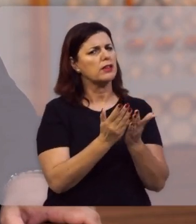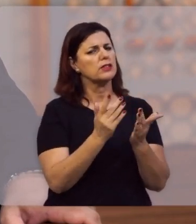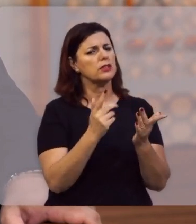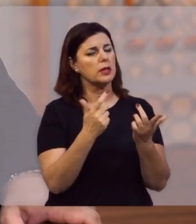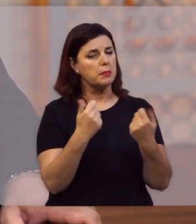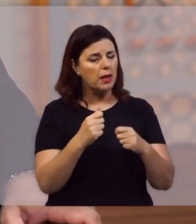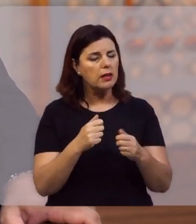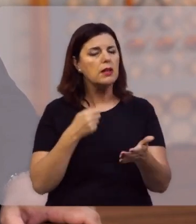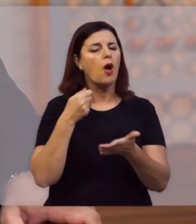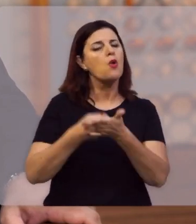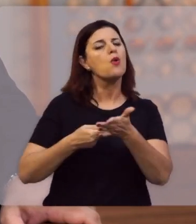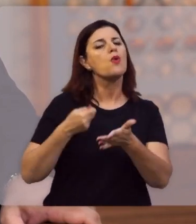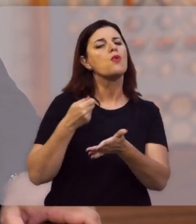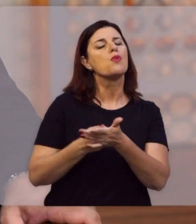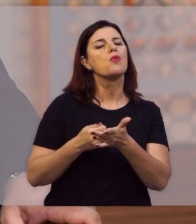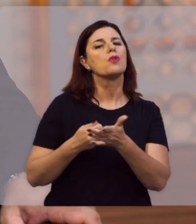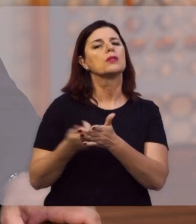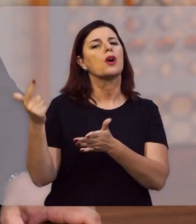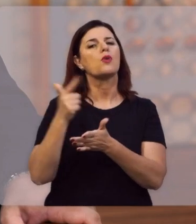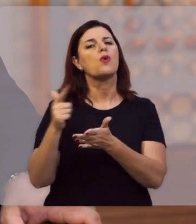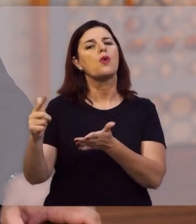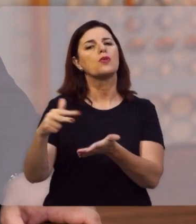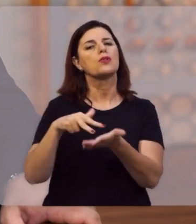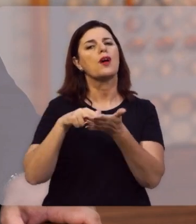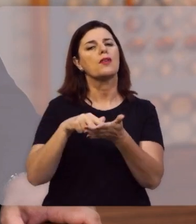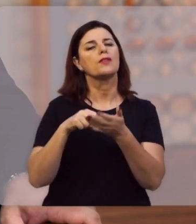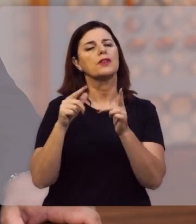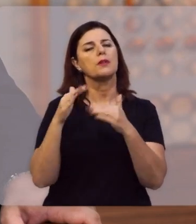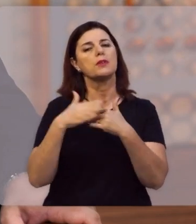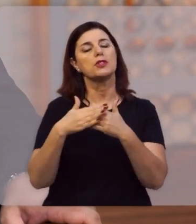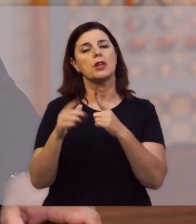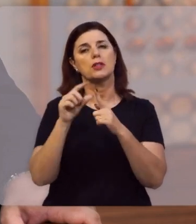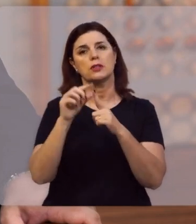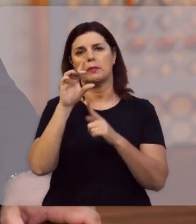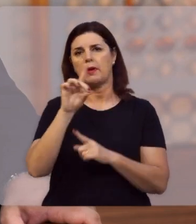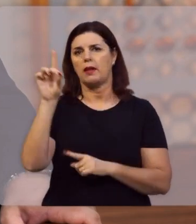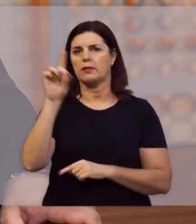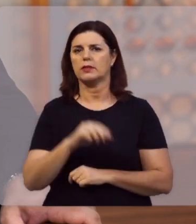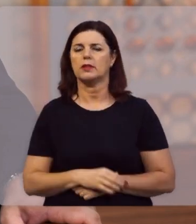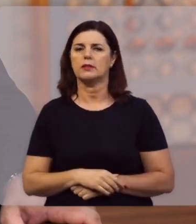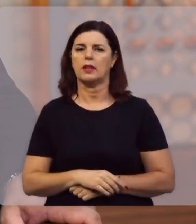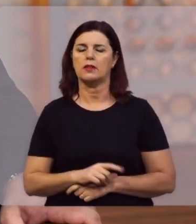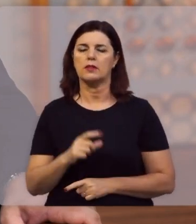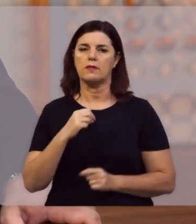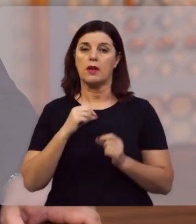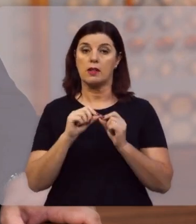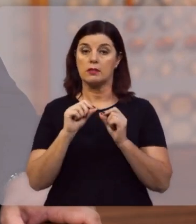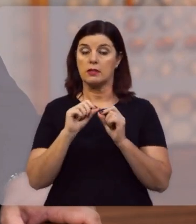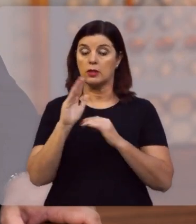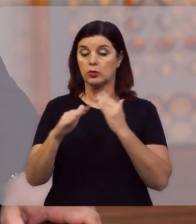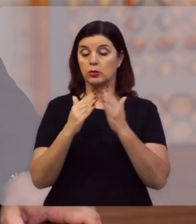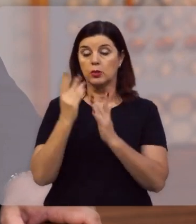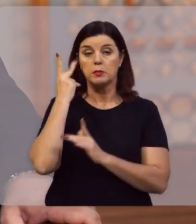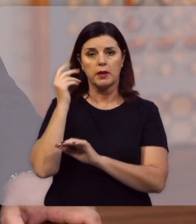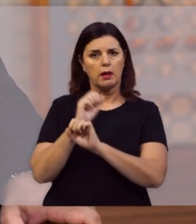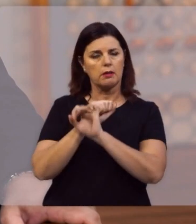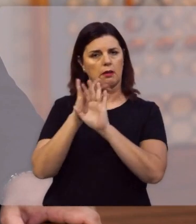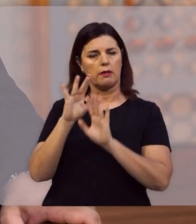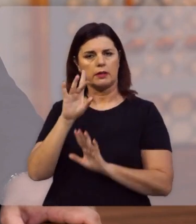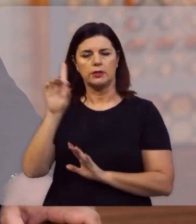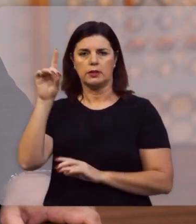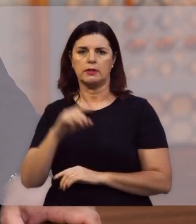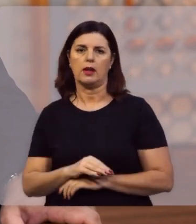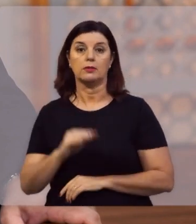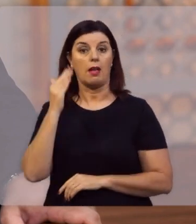manter os princípios do evangelho em sua vida sendo honestos e realizando todas as coisas para a glória de Deus entendendo também